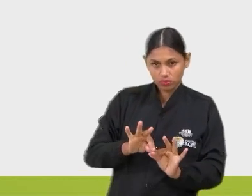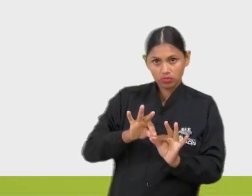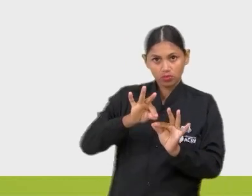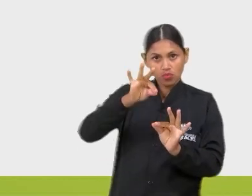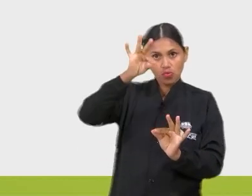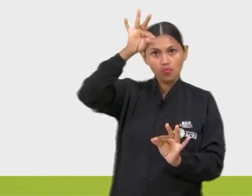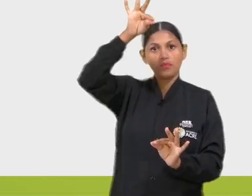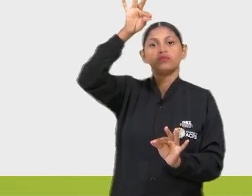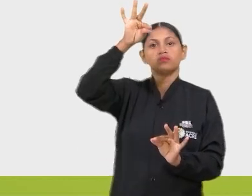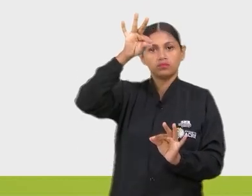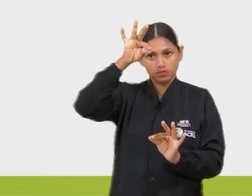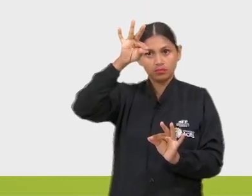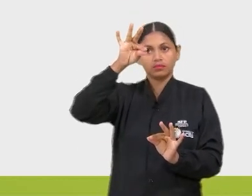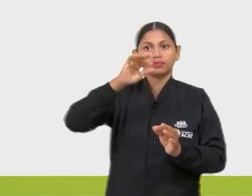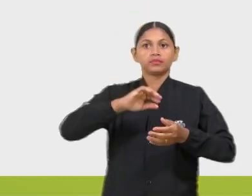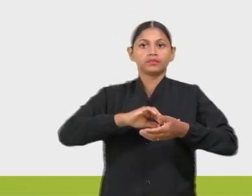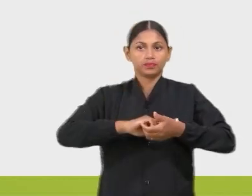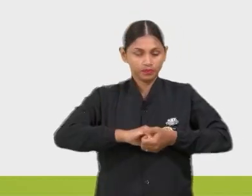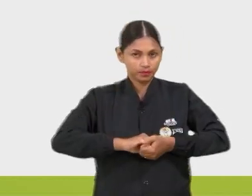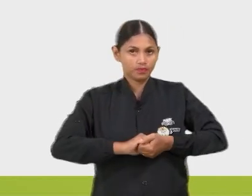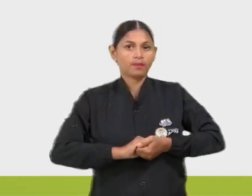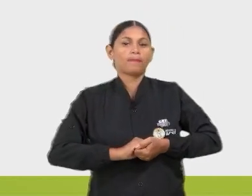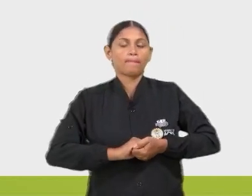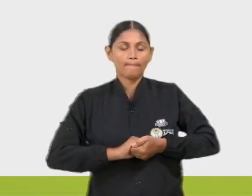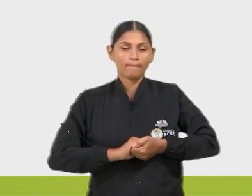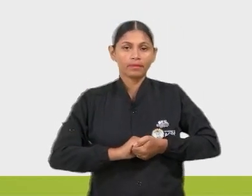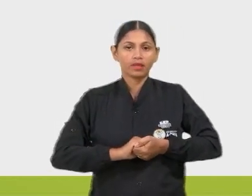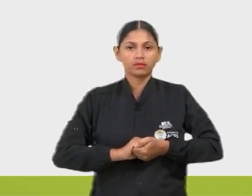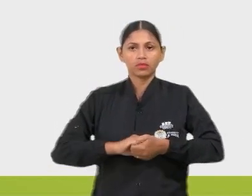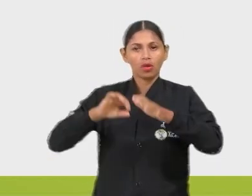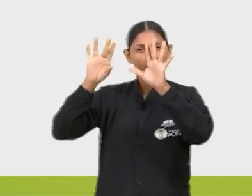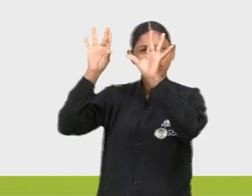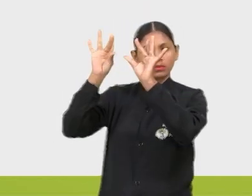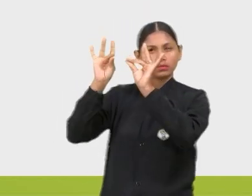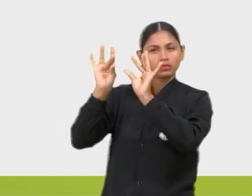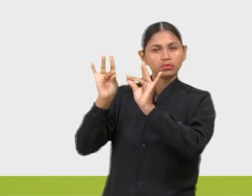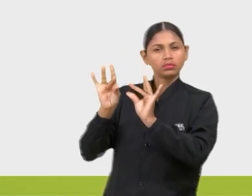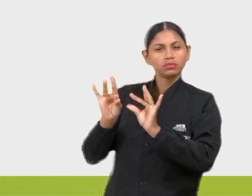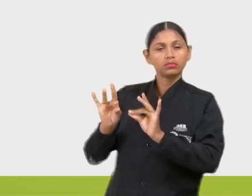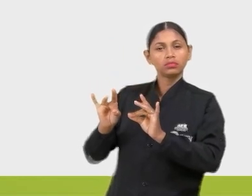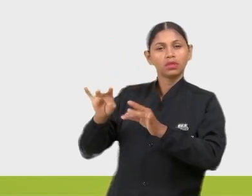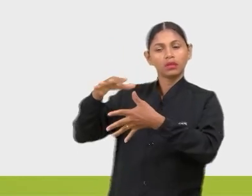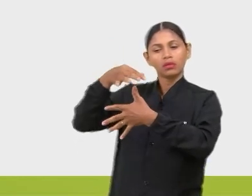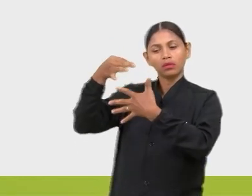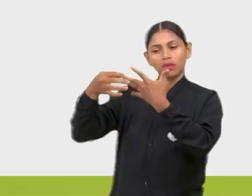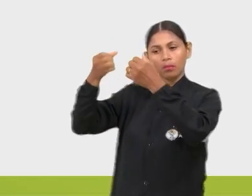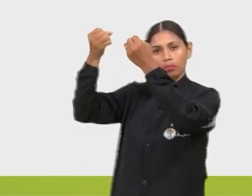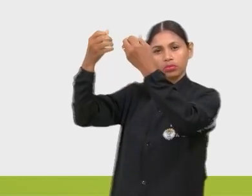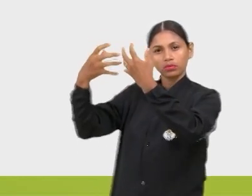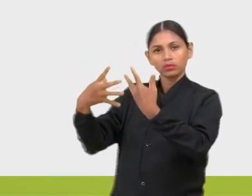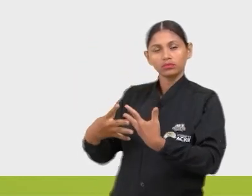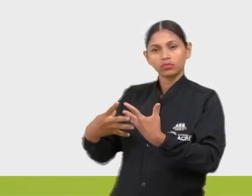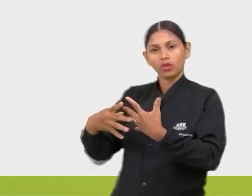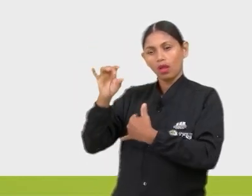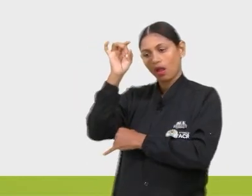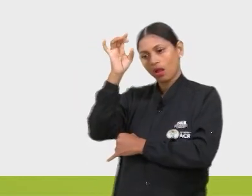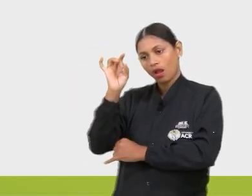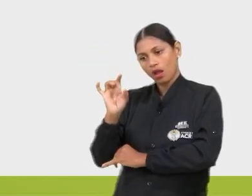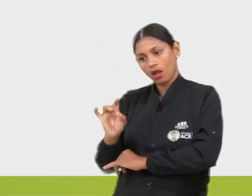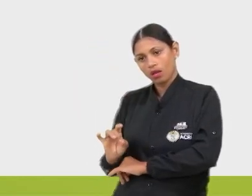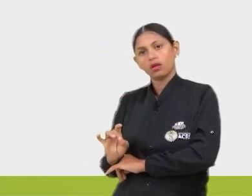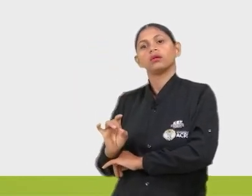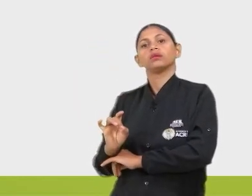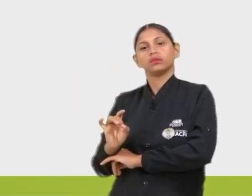mais distante da base. O que é uma apótema? A altura de cada face lateral. O que é uma face lateral? Regiões triangulares formadas por triângulos,